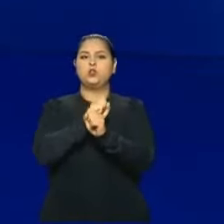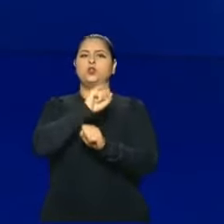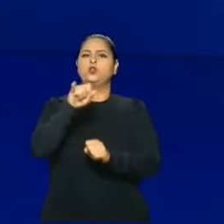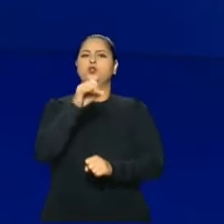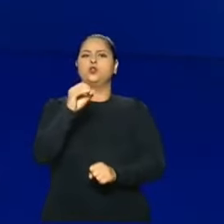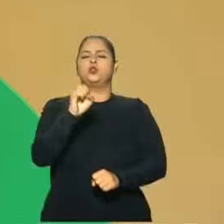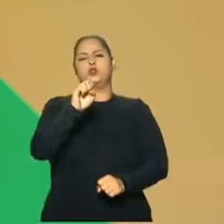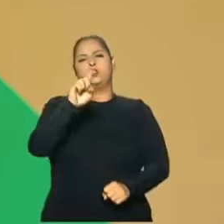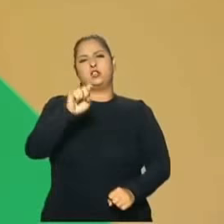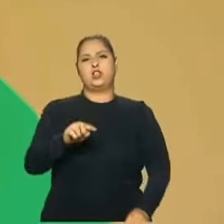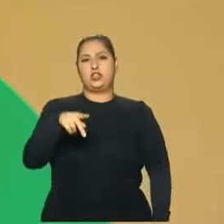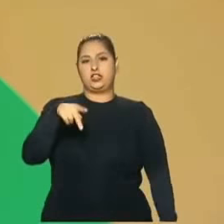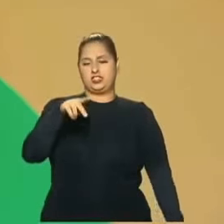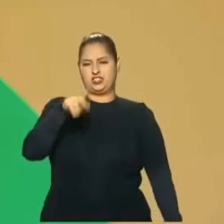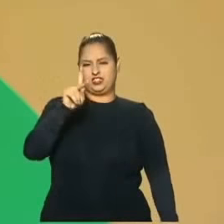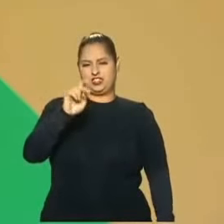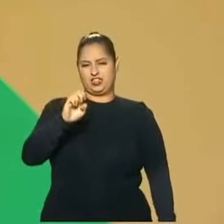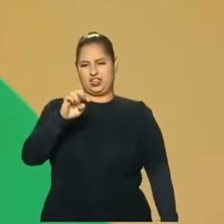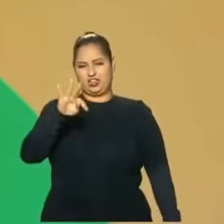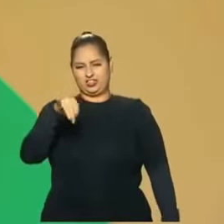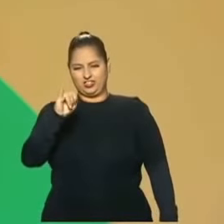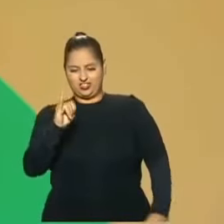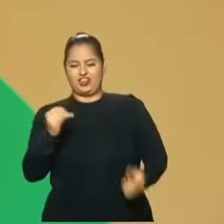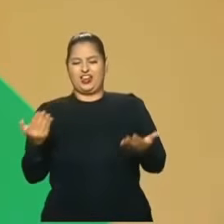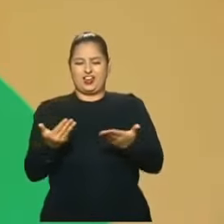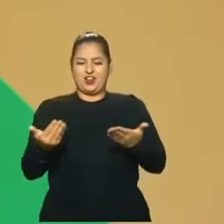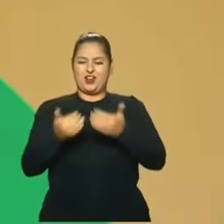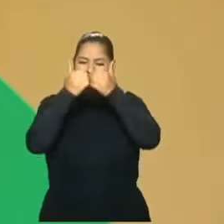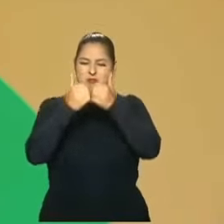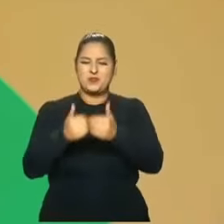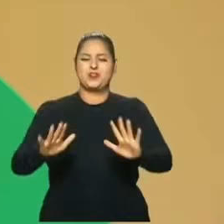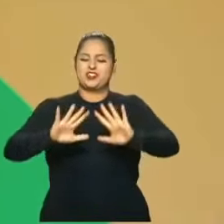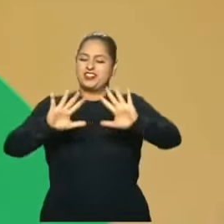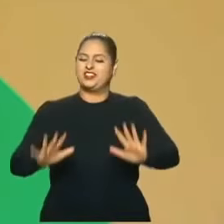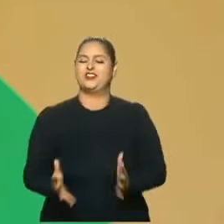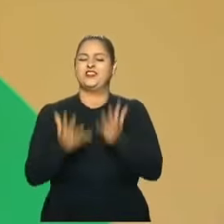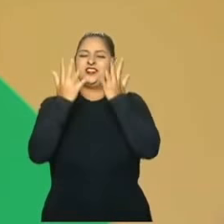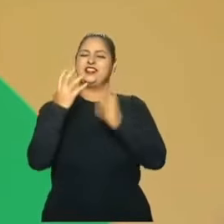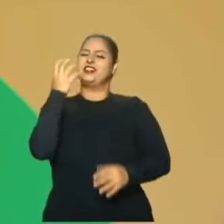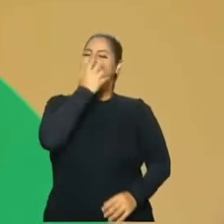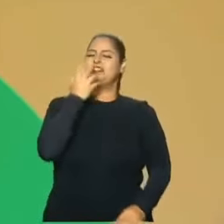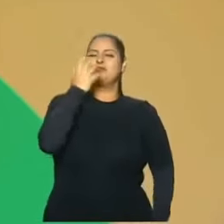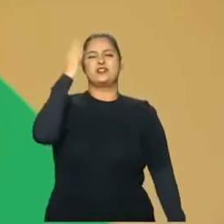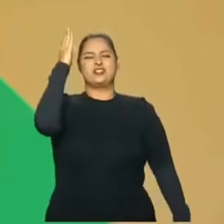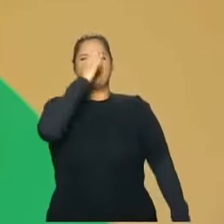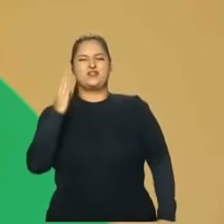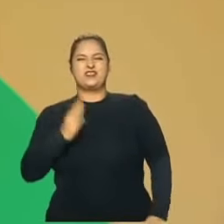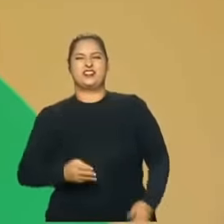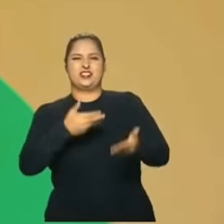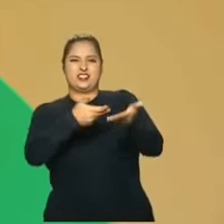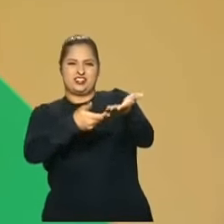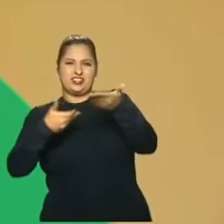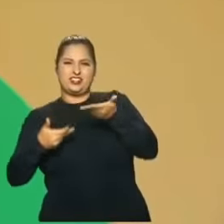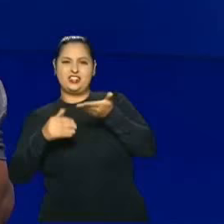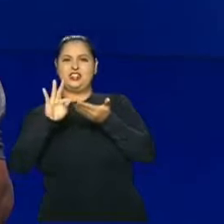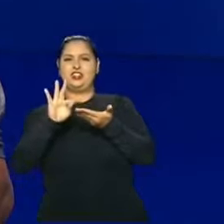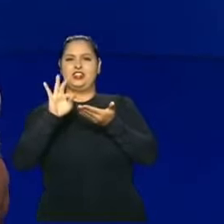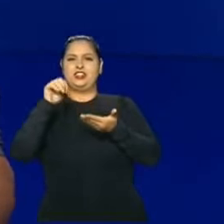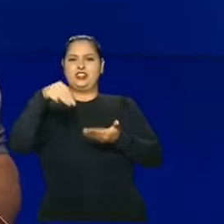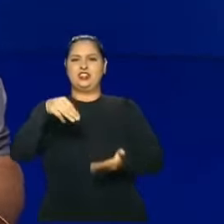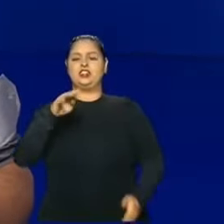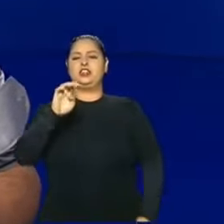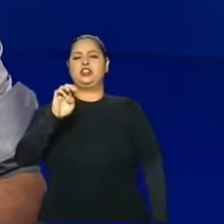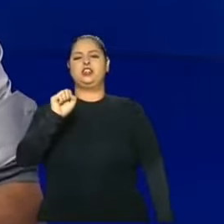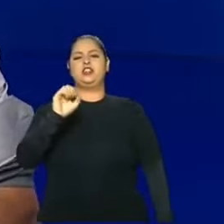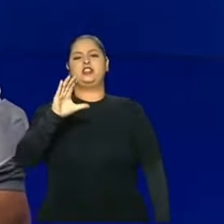imortal Zequete. Começamos essa grande festa da música brasileira recebendo o compositor Tim Rescala. É o Tim